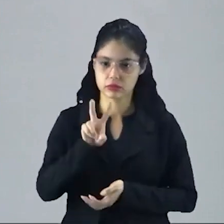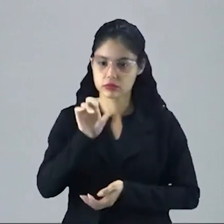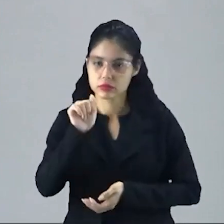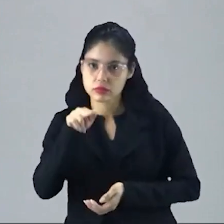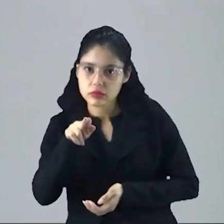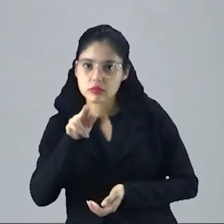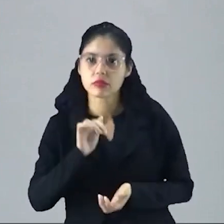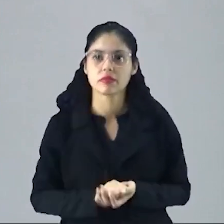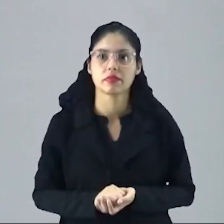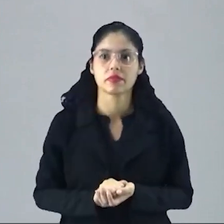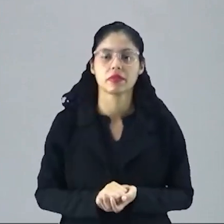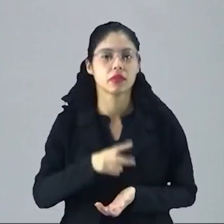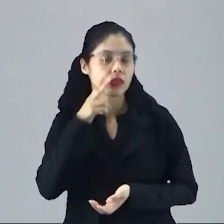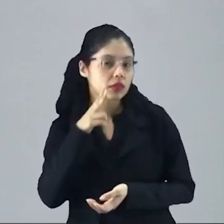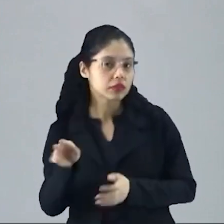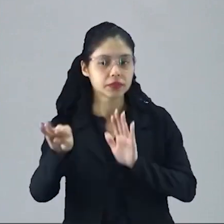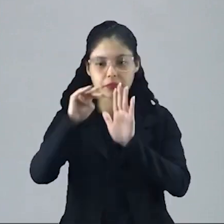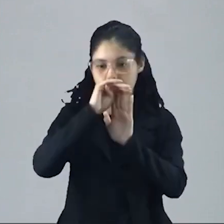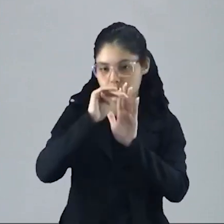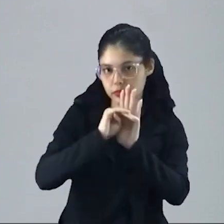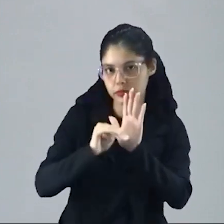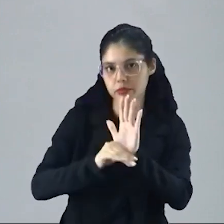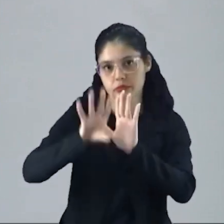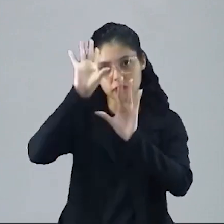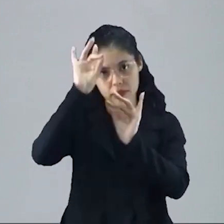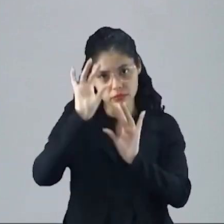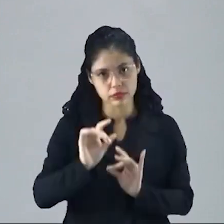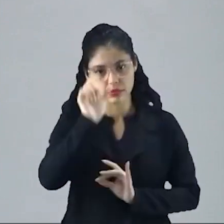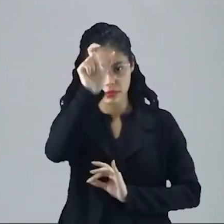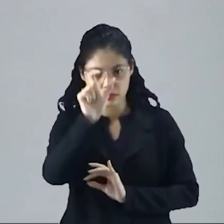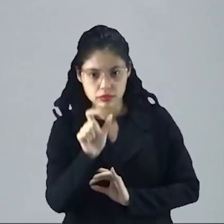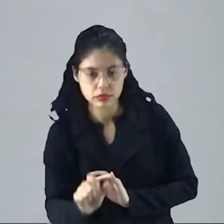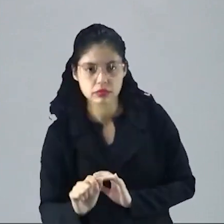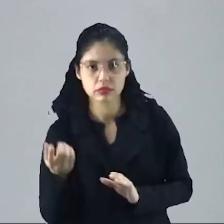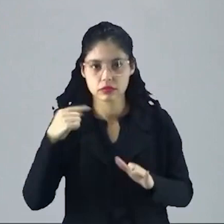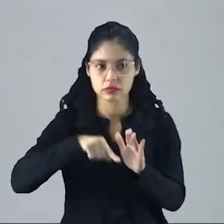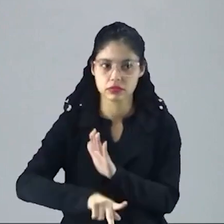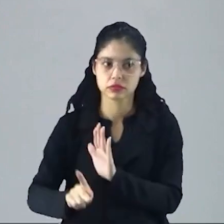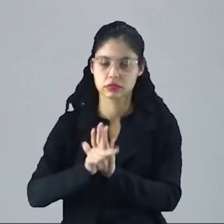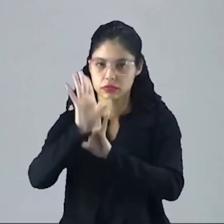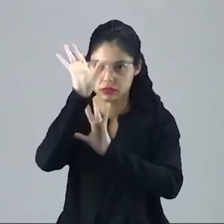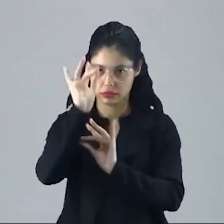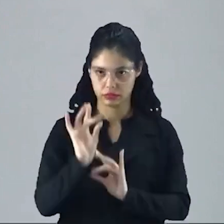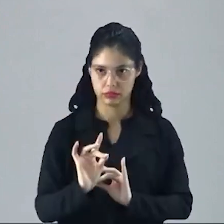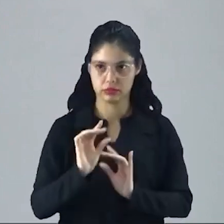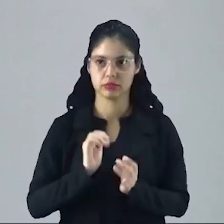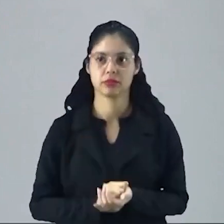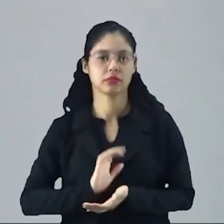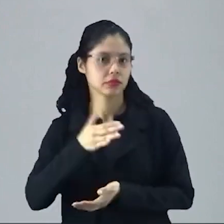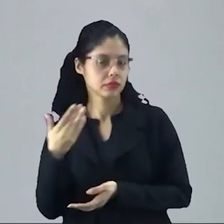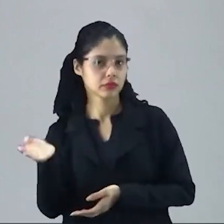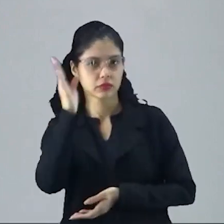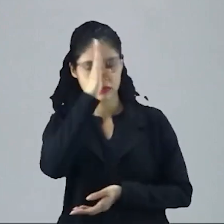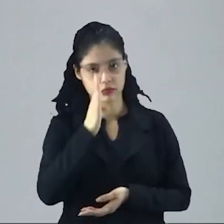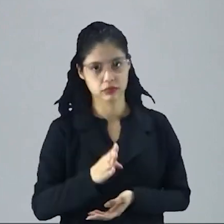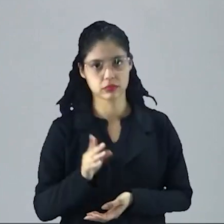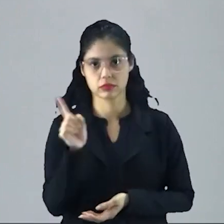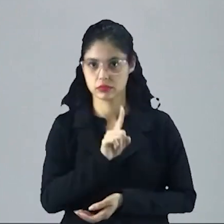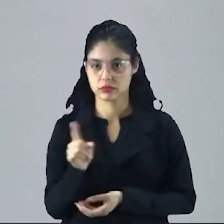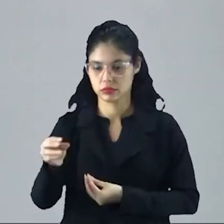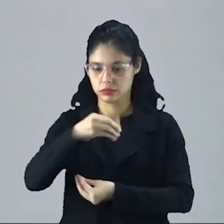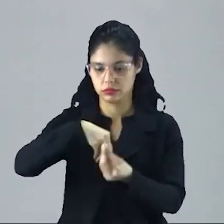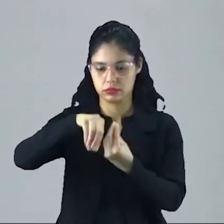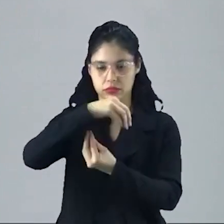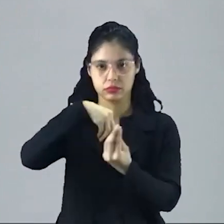vanguardas europeias, você classifica bem cada artista dentro da sua estética. Quando chega no Brasil, não.